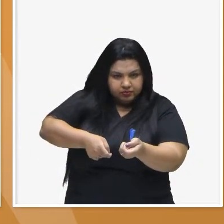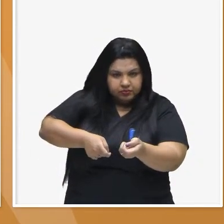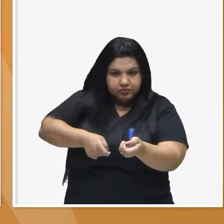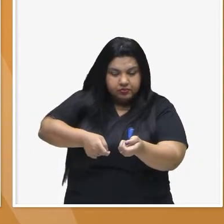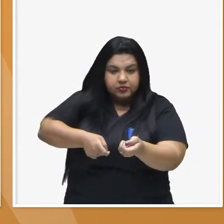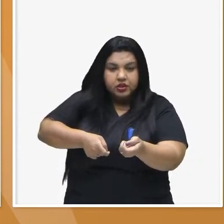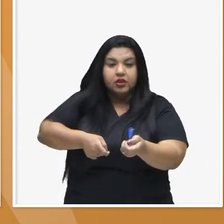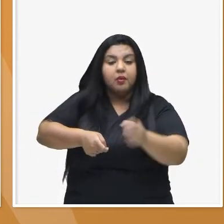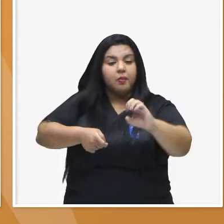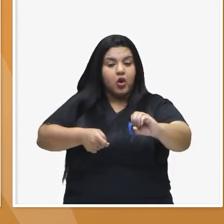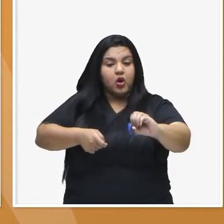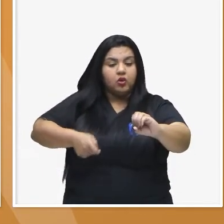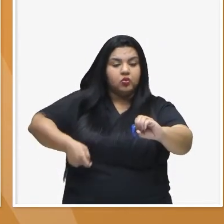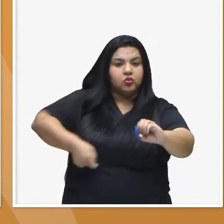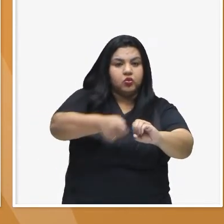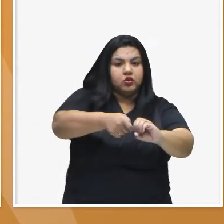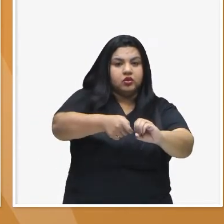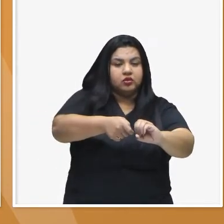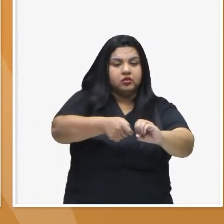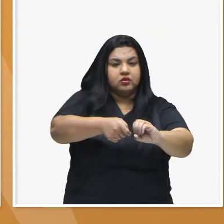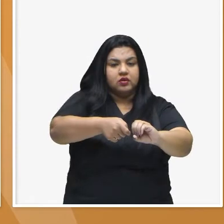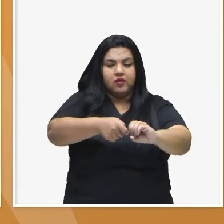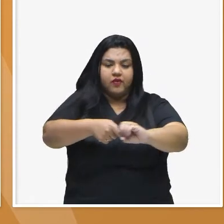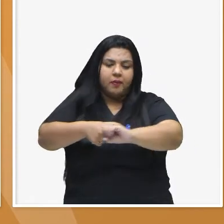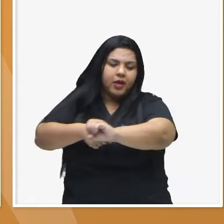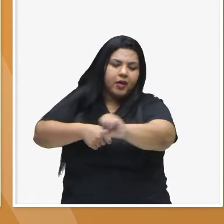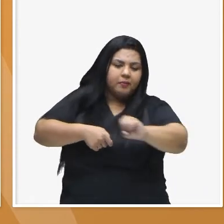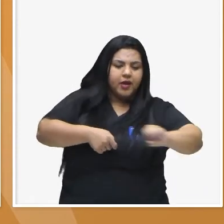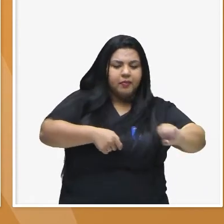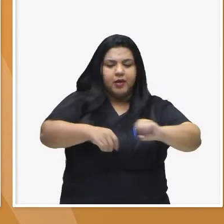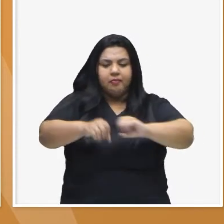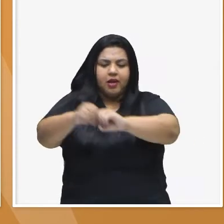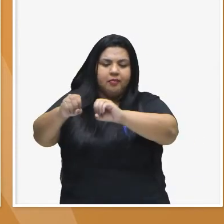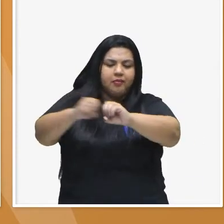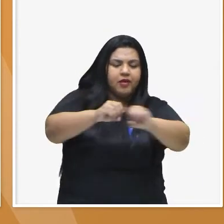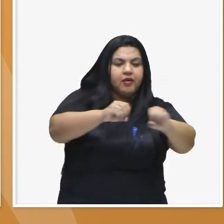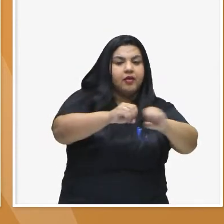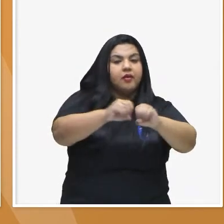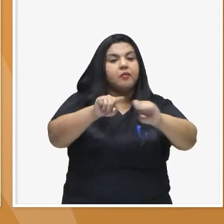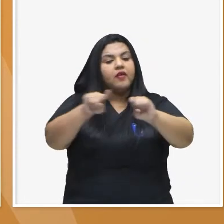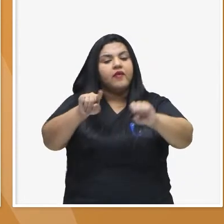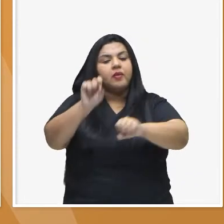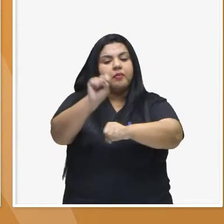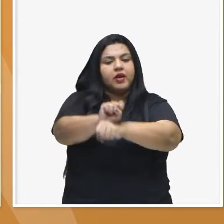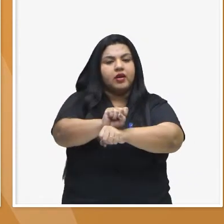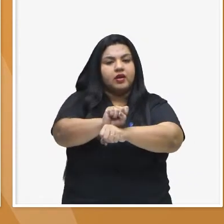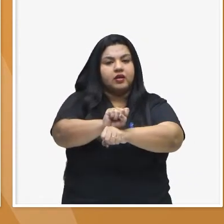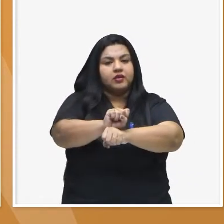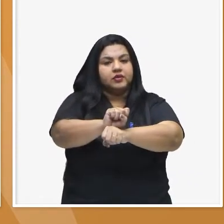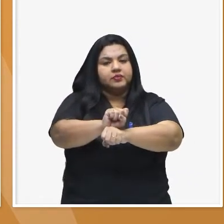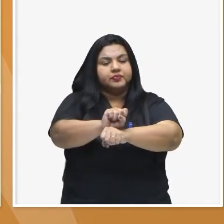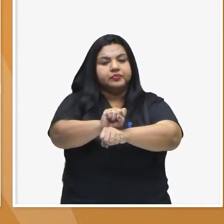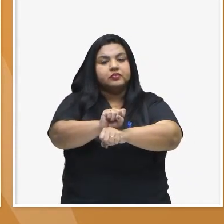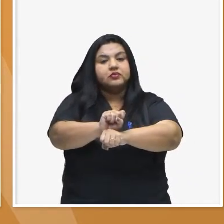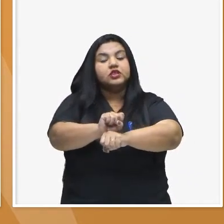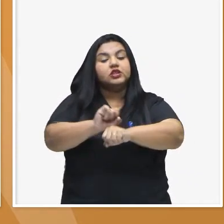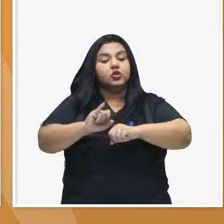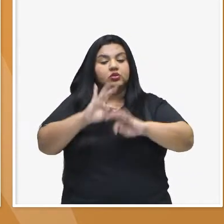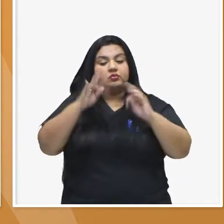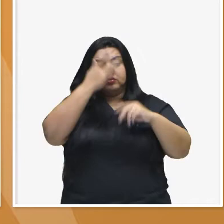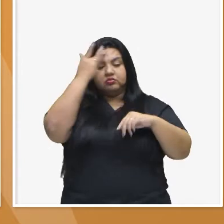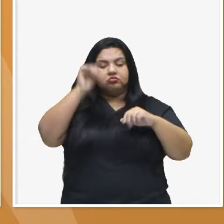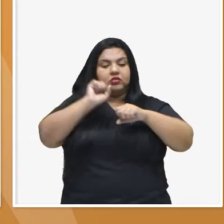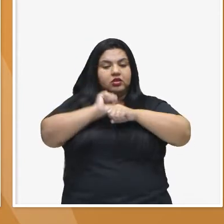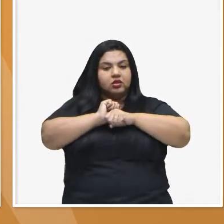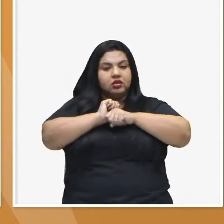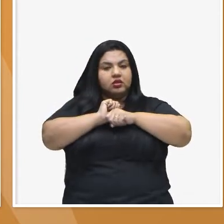vai se movimentar, mas em um determinado momento ela vai bater nas bolas, tac, tac, tac, mas ela vai parar. Né? Se todo mundo quietar os